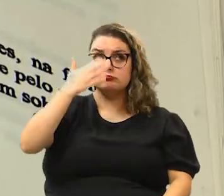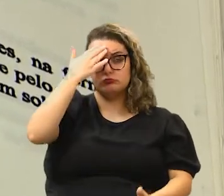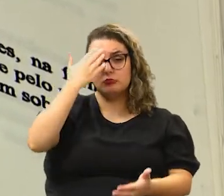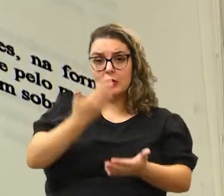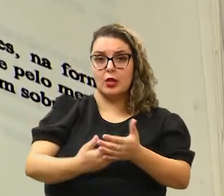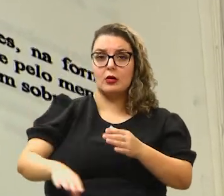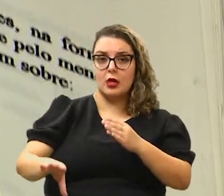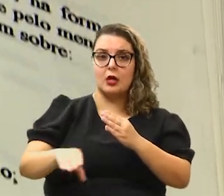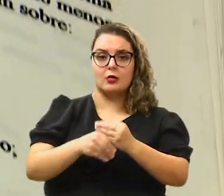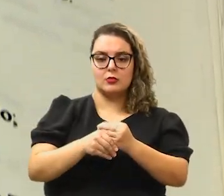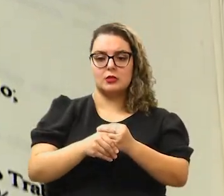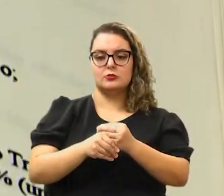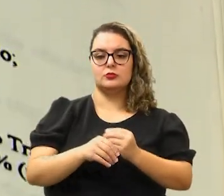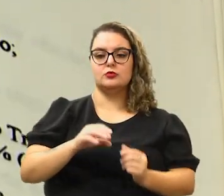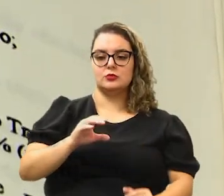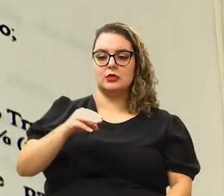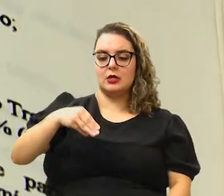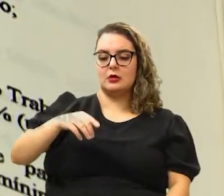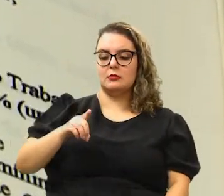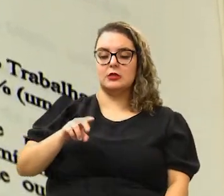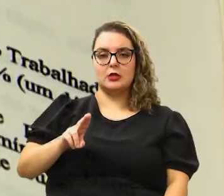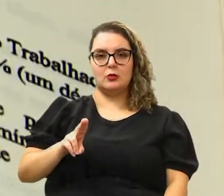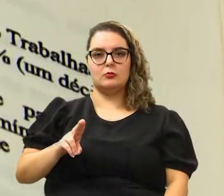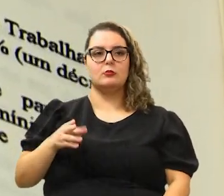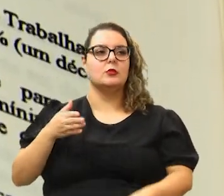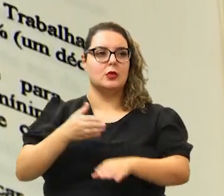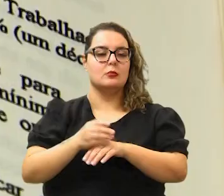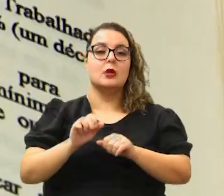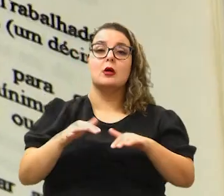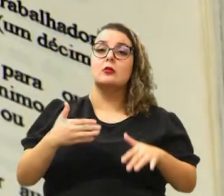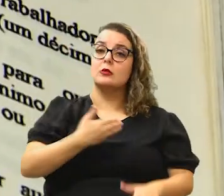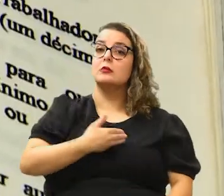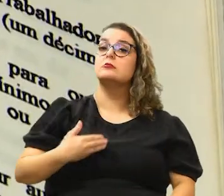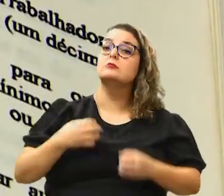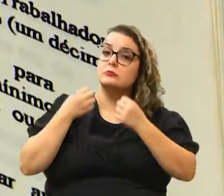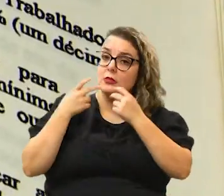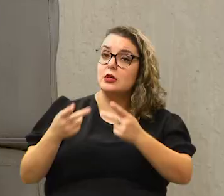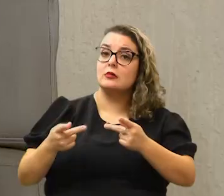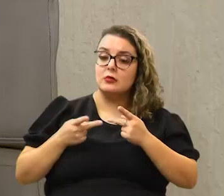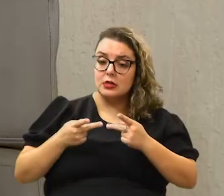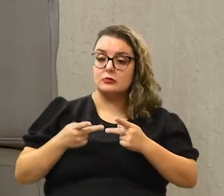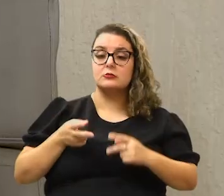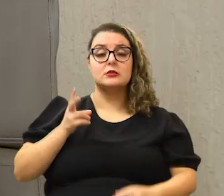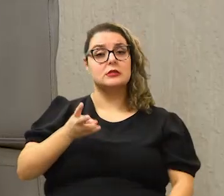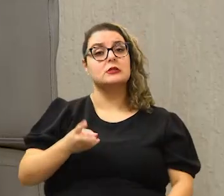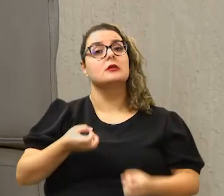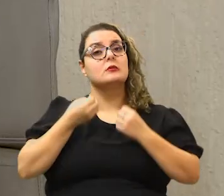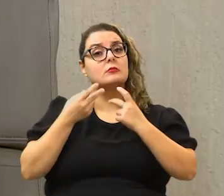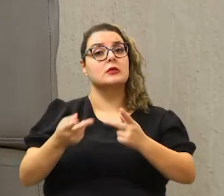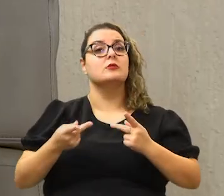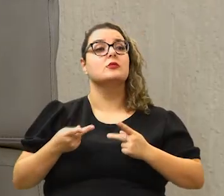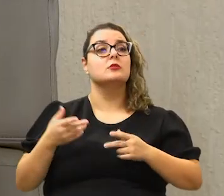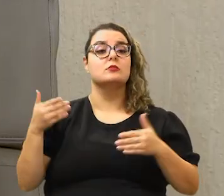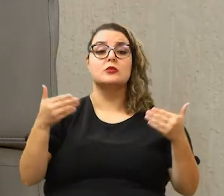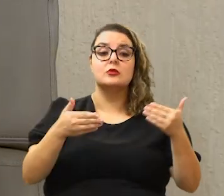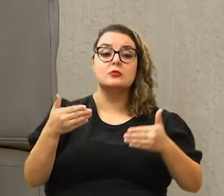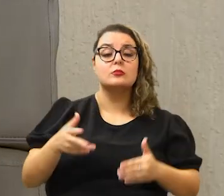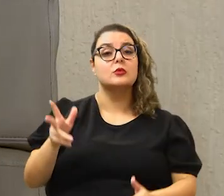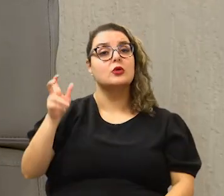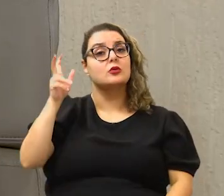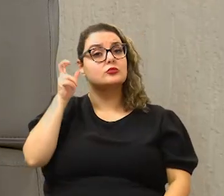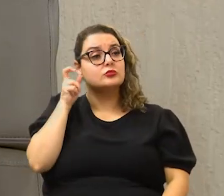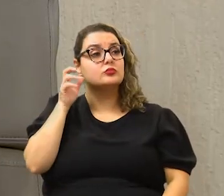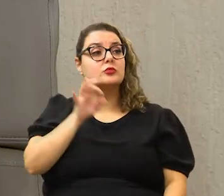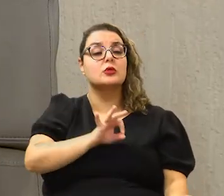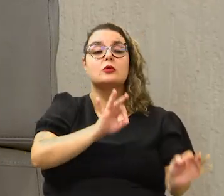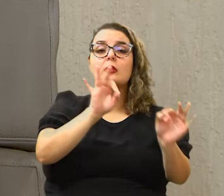sempre é bem-vindo pessoas participarem, né, e ouvirem e acompanharem também as reuniões do CMDU. Se não tiver participação popular, o vereador fica vendo